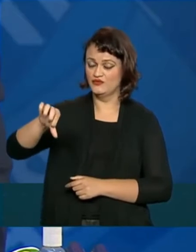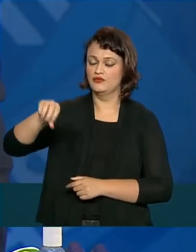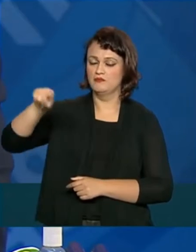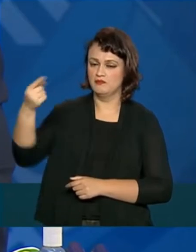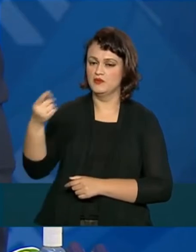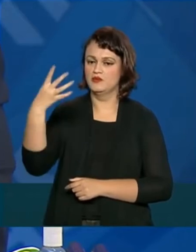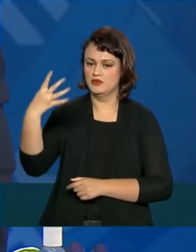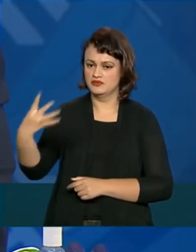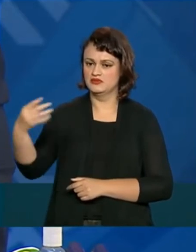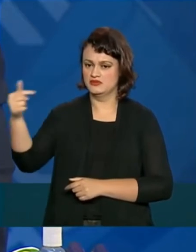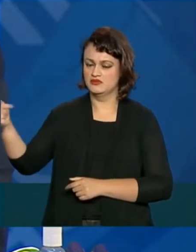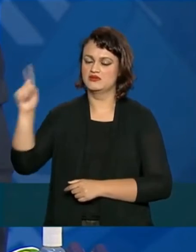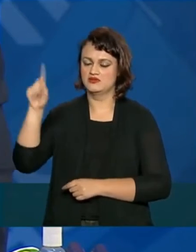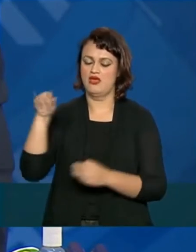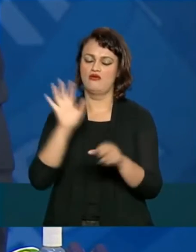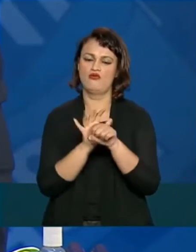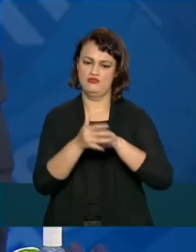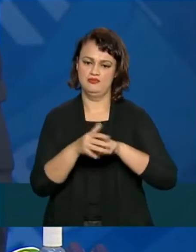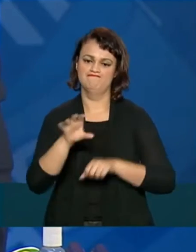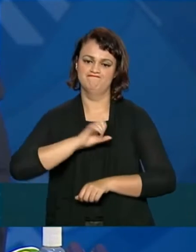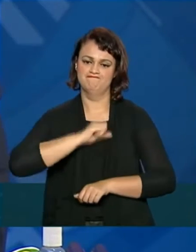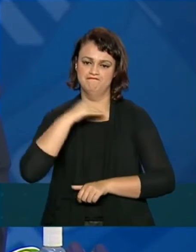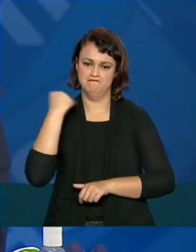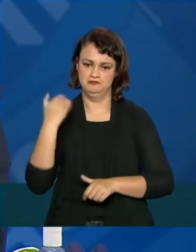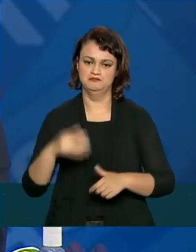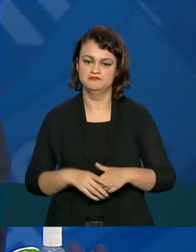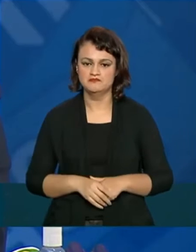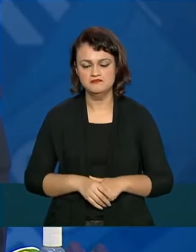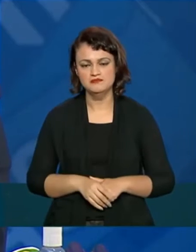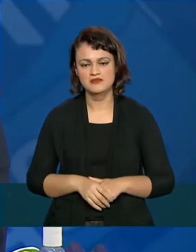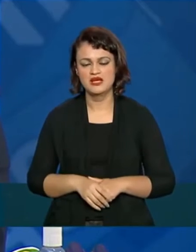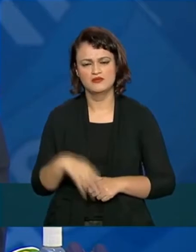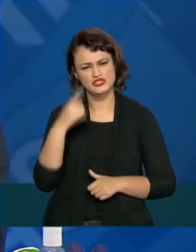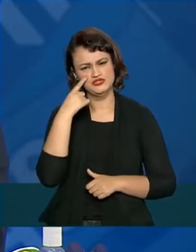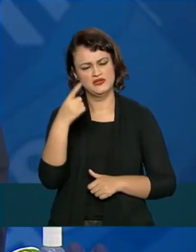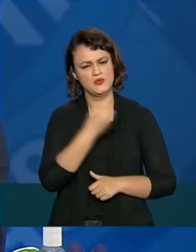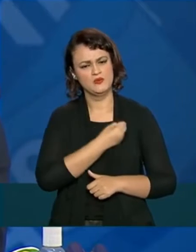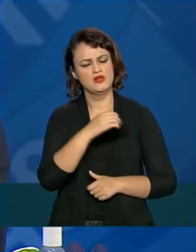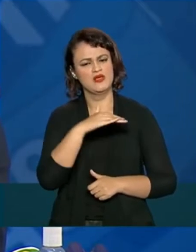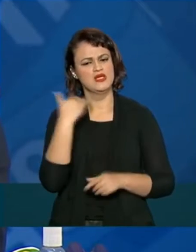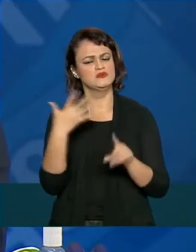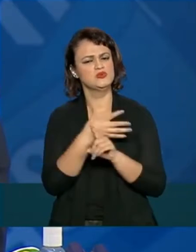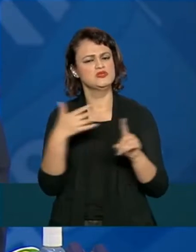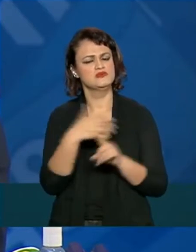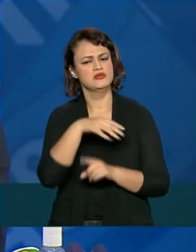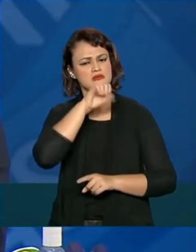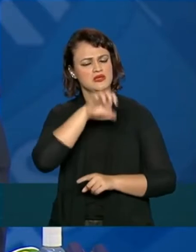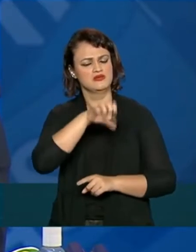39.417 é por Covid, Quando a gente vê o óbito de síndrome respiratória